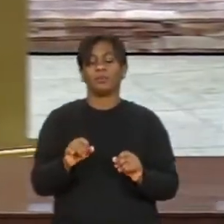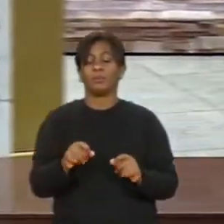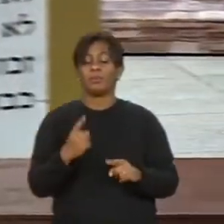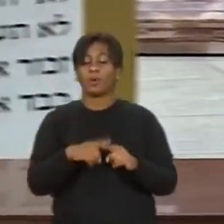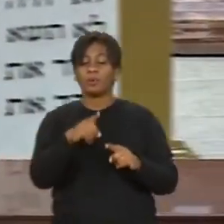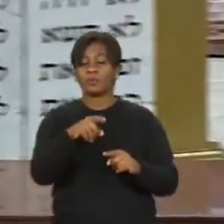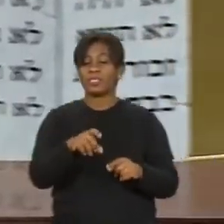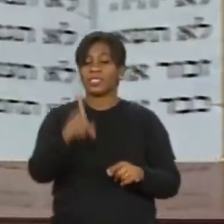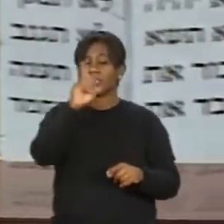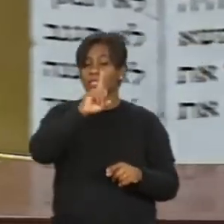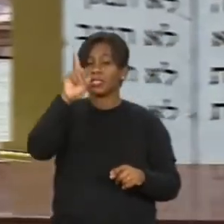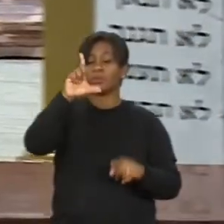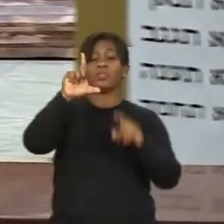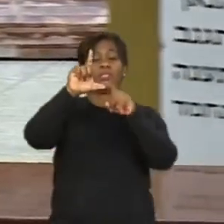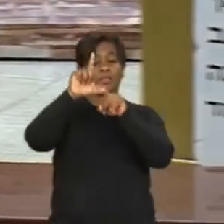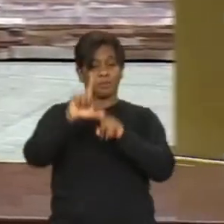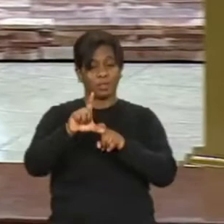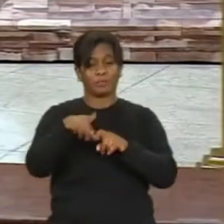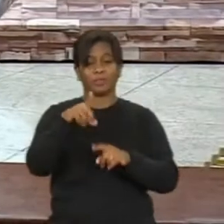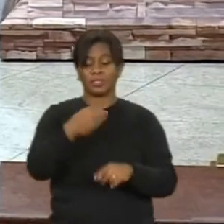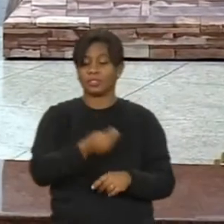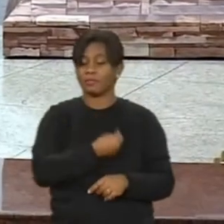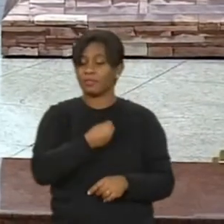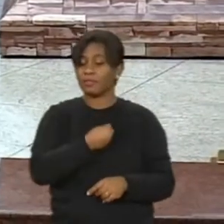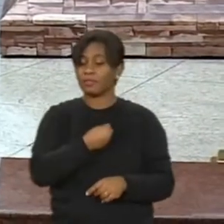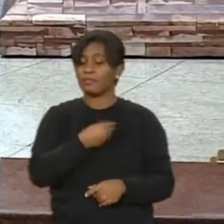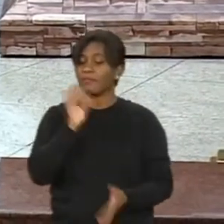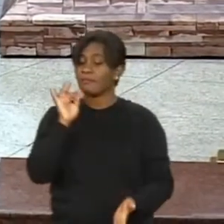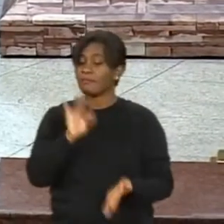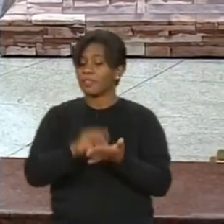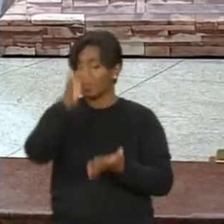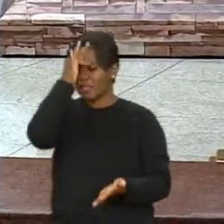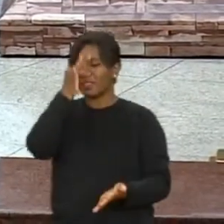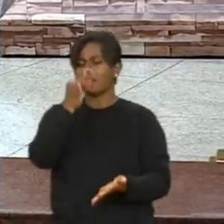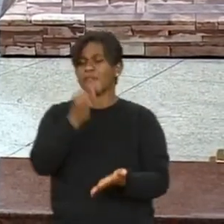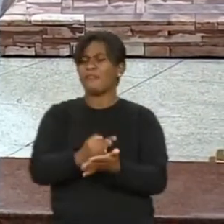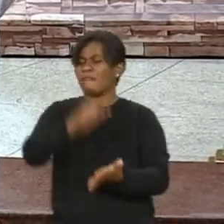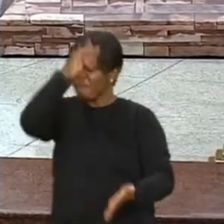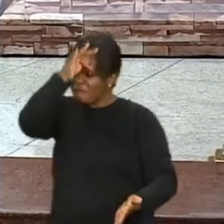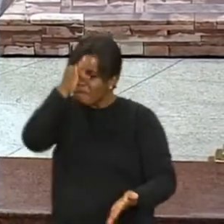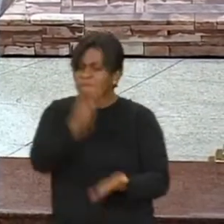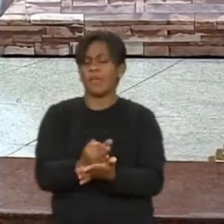de Deus, quando você vive a verdadeira fé mesmo, fé,